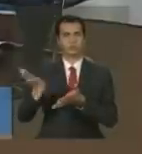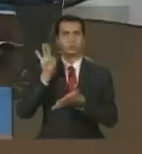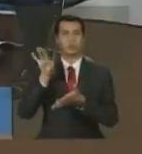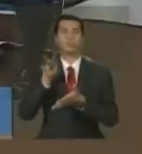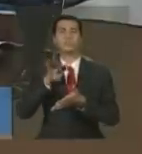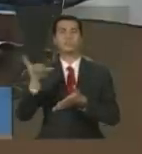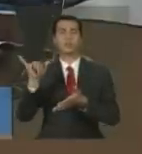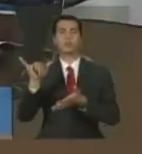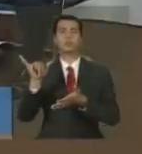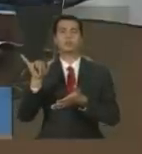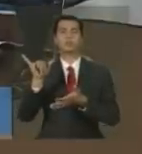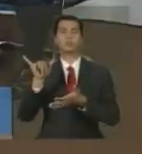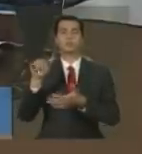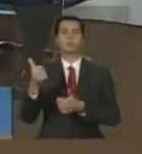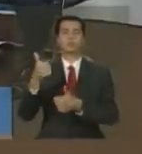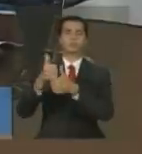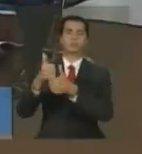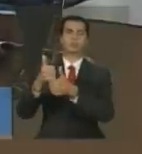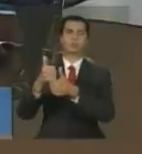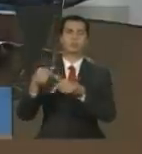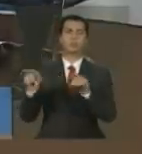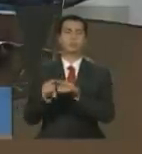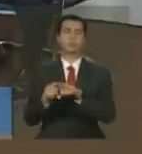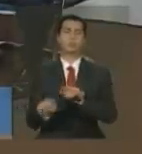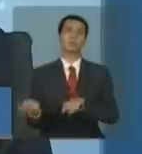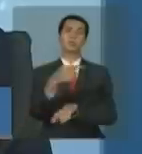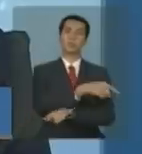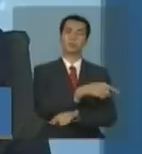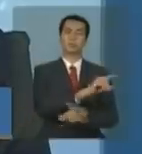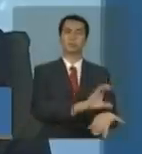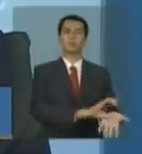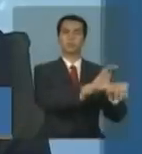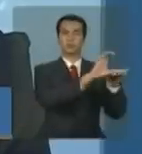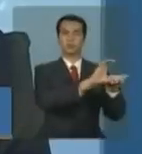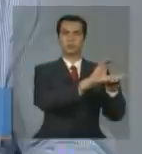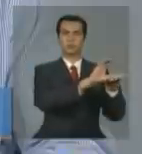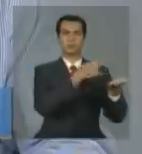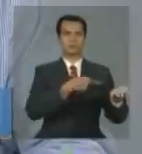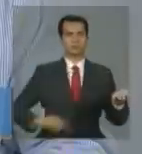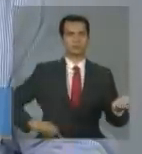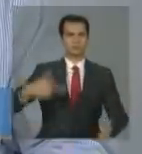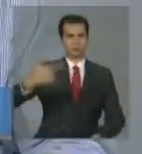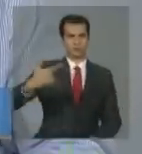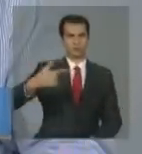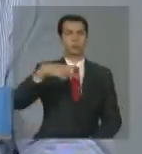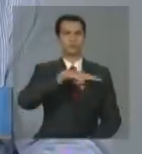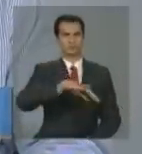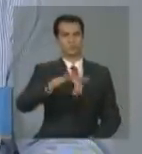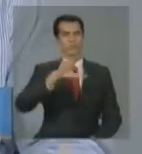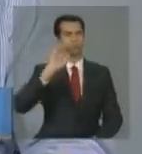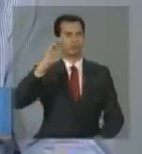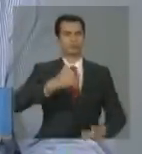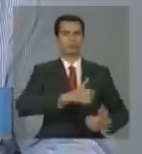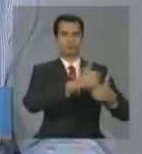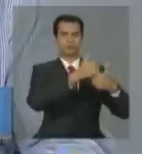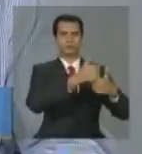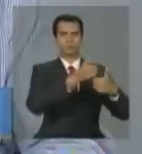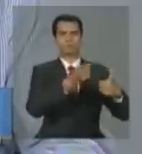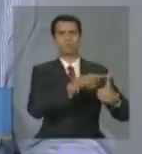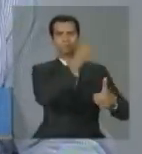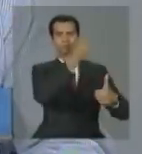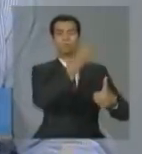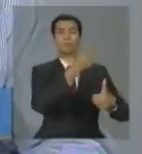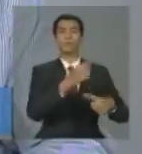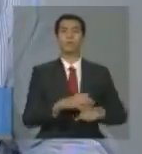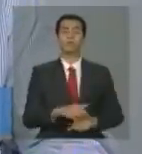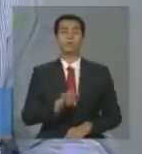adjunto e o vice-presidente do conselho passa a ser o administrador titular. Se ele optar por ser o gestor da senha do